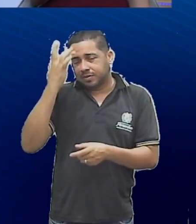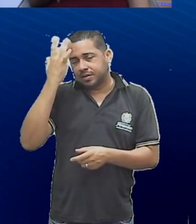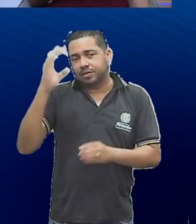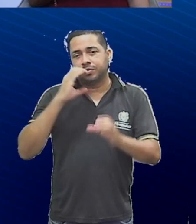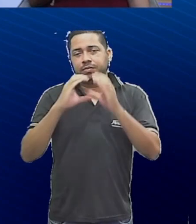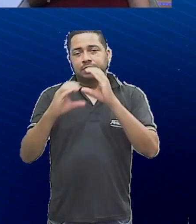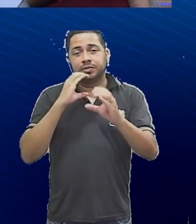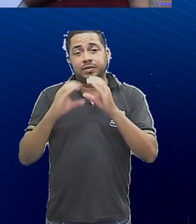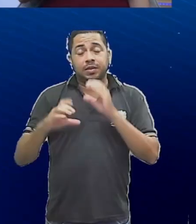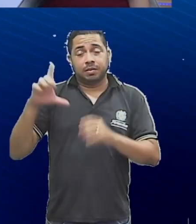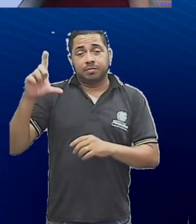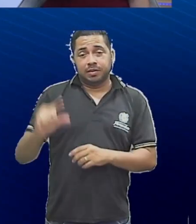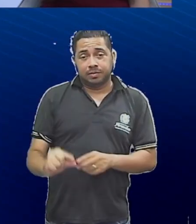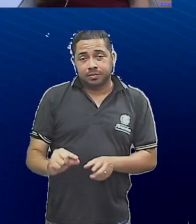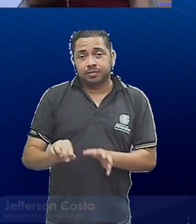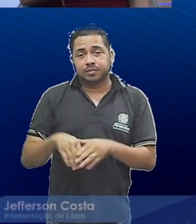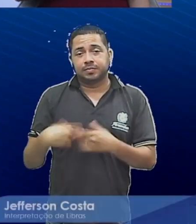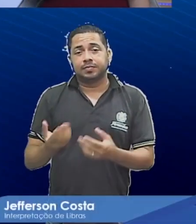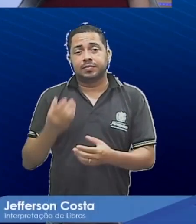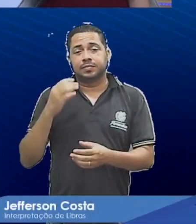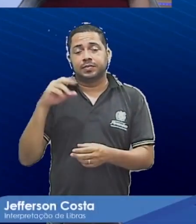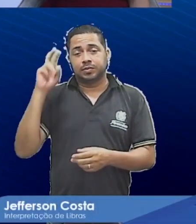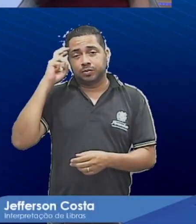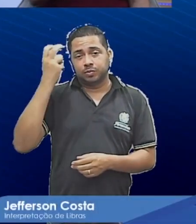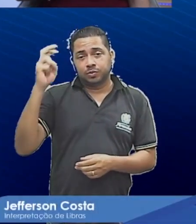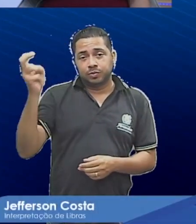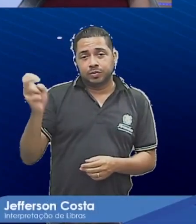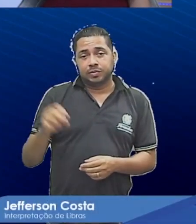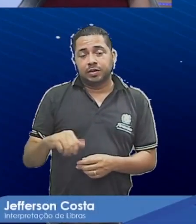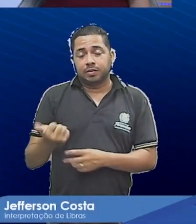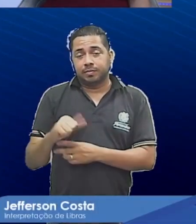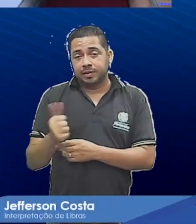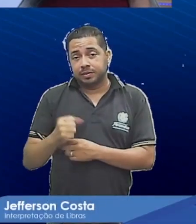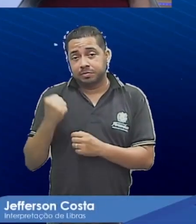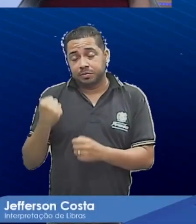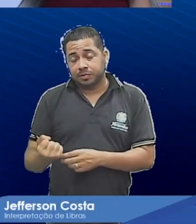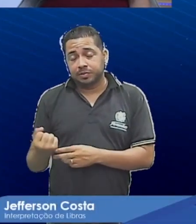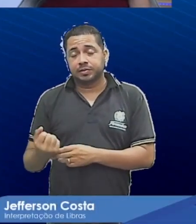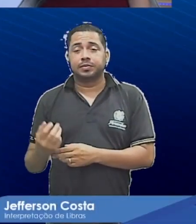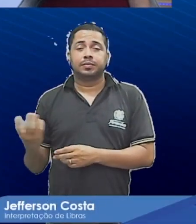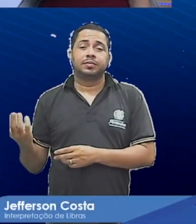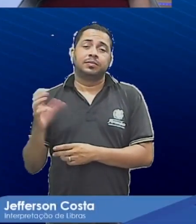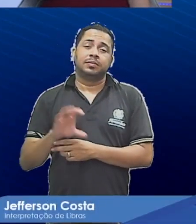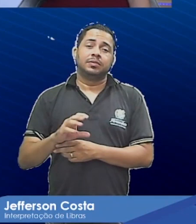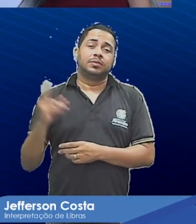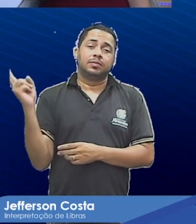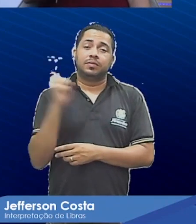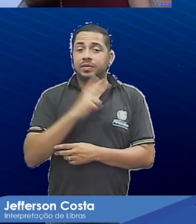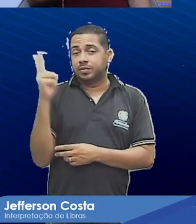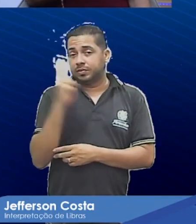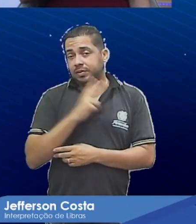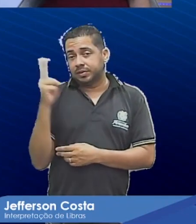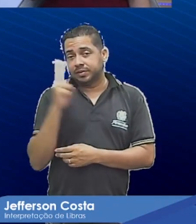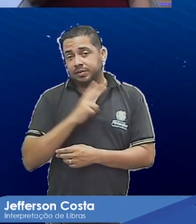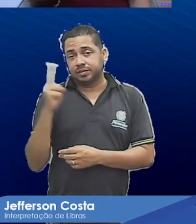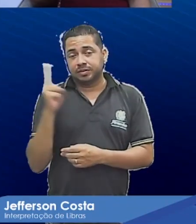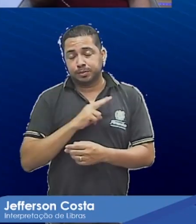ela é menor. Então, a cultura da qualidade também pode ser inserida com uma velocidade